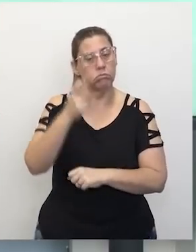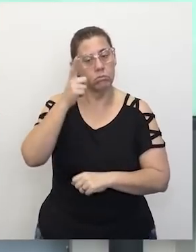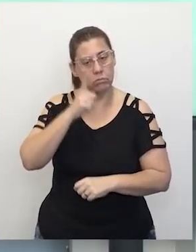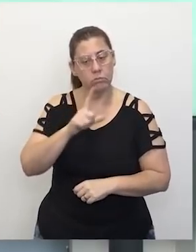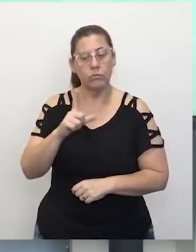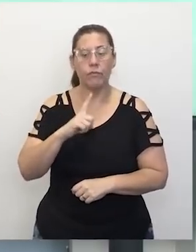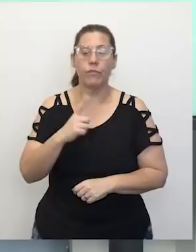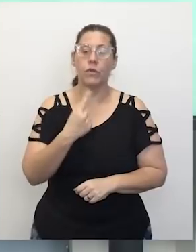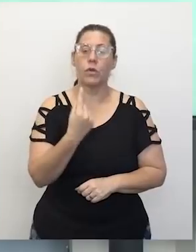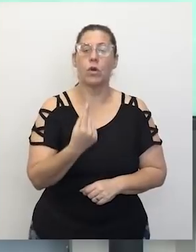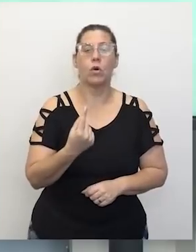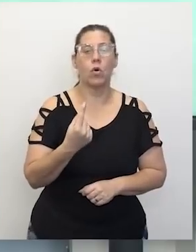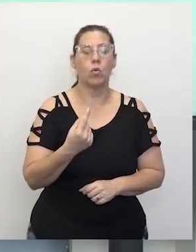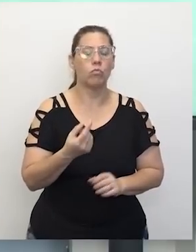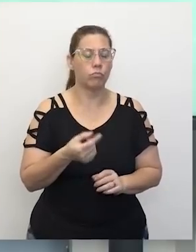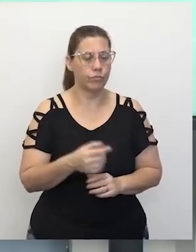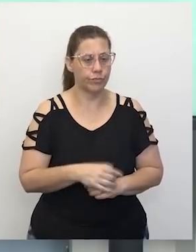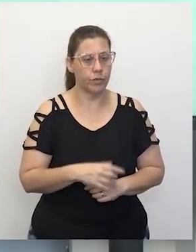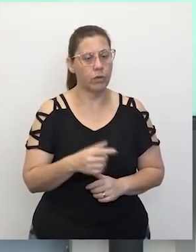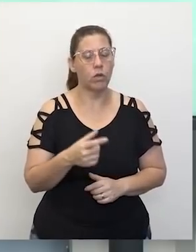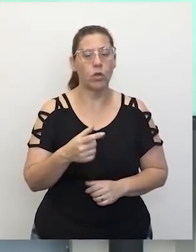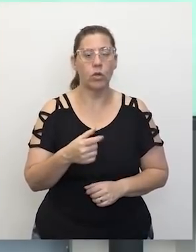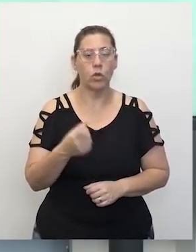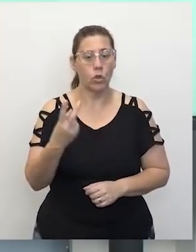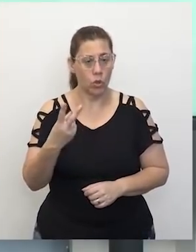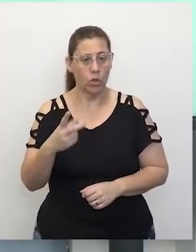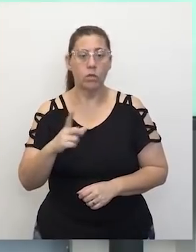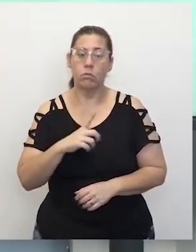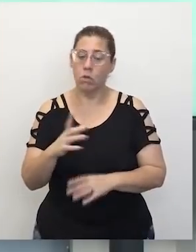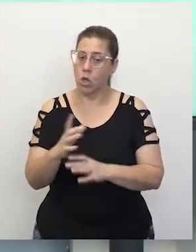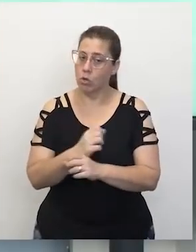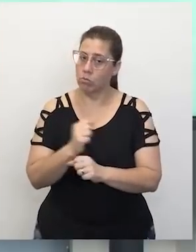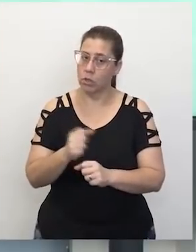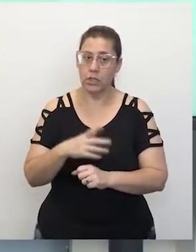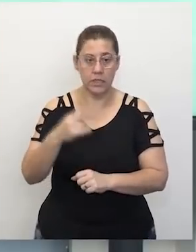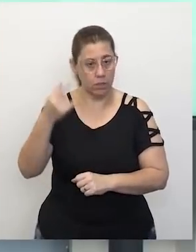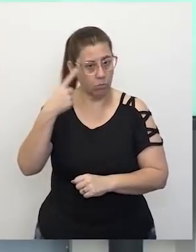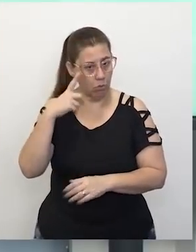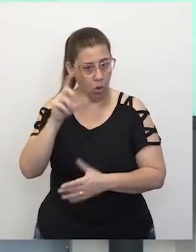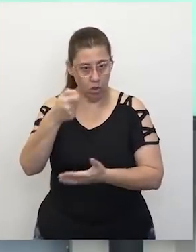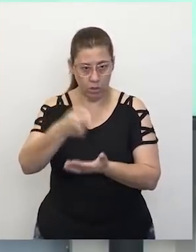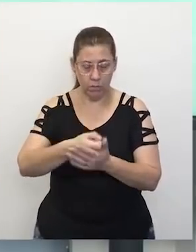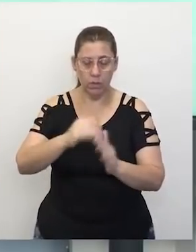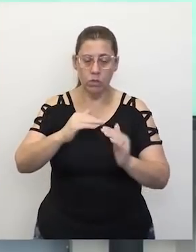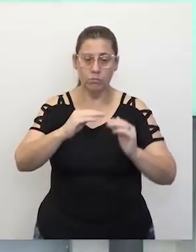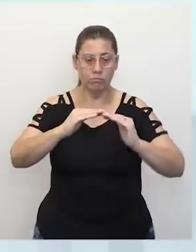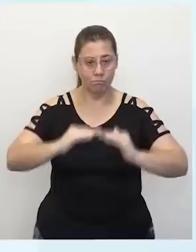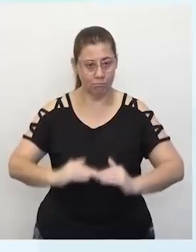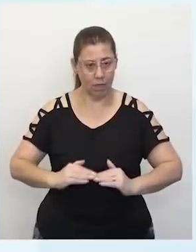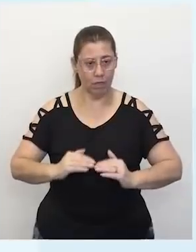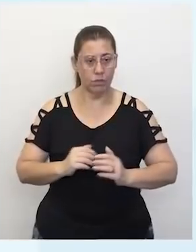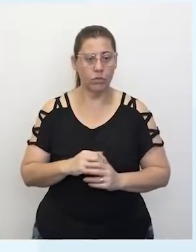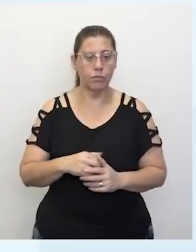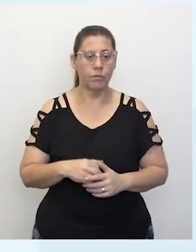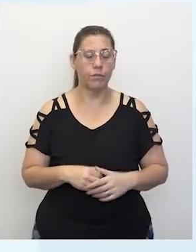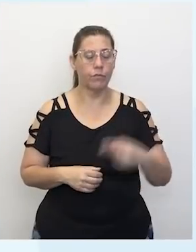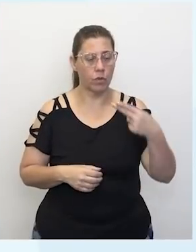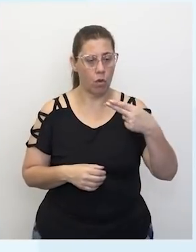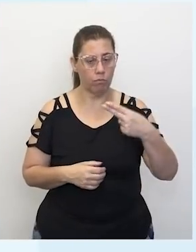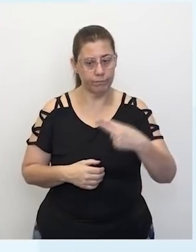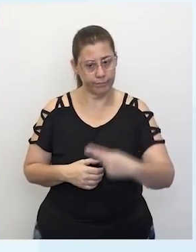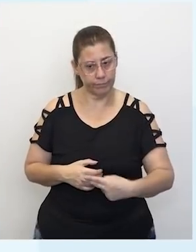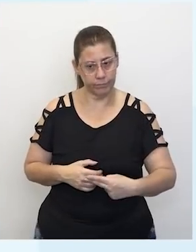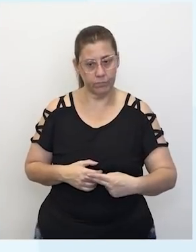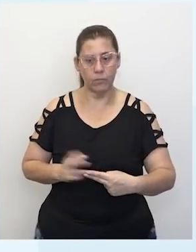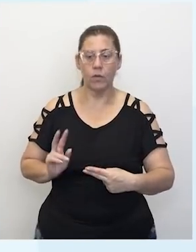tem um 1, deve 2, também dá para fazer a conta. E quem a gente não resolver, a gente vai abaixar. Olha lá, abaixa o sinal de igual e segue o baile,